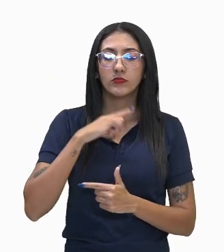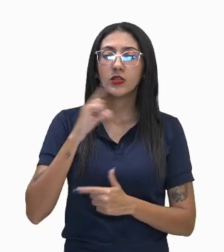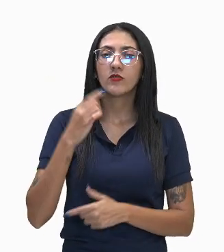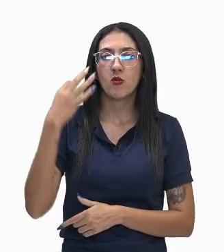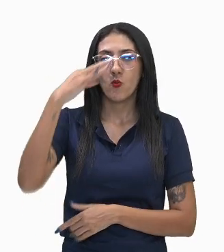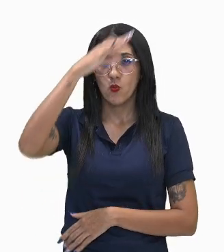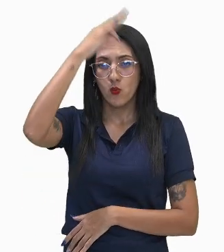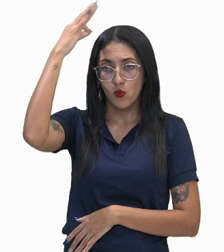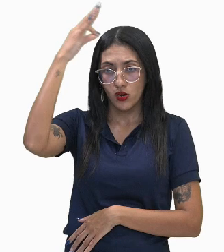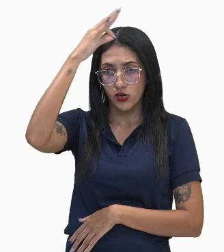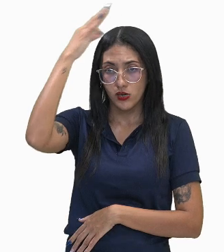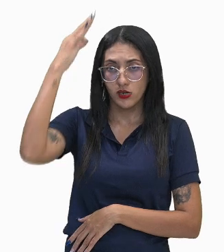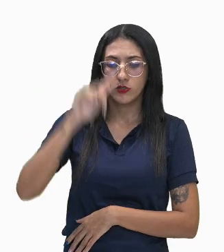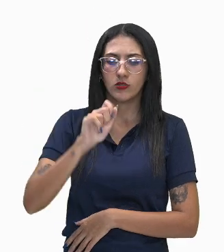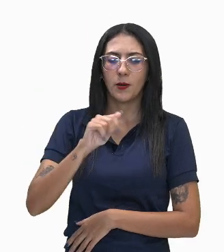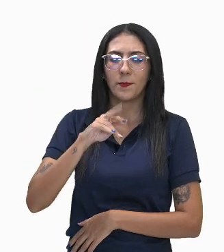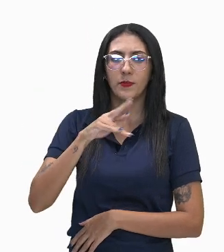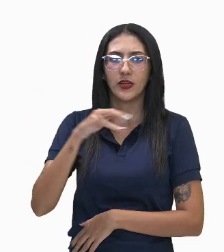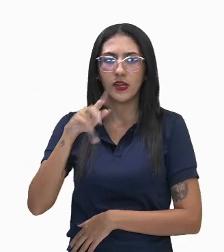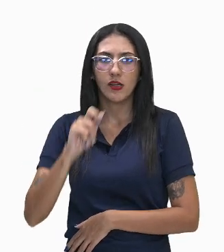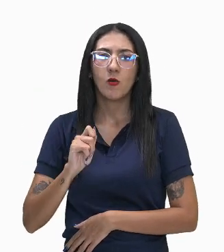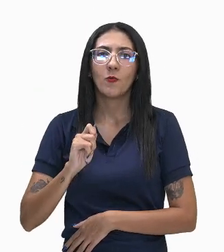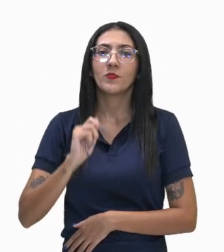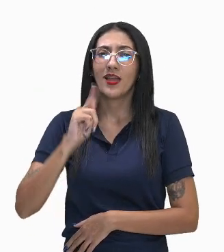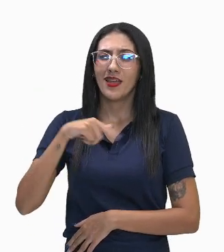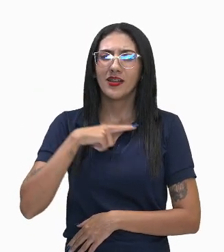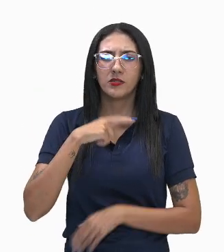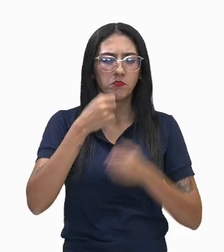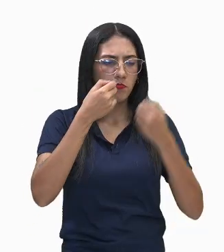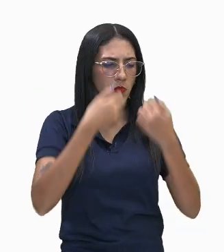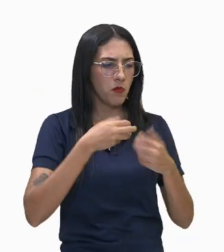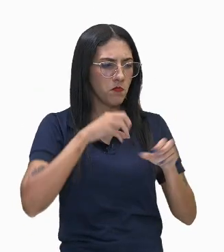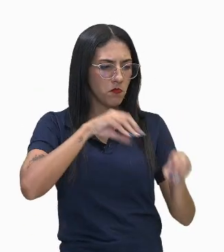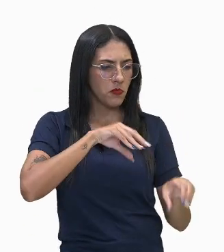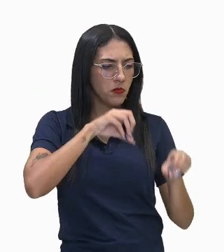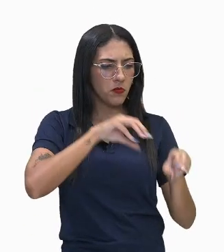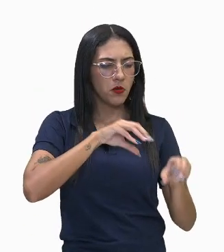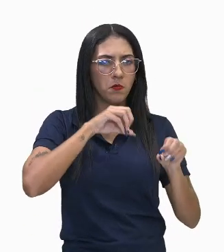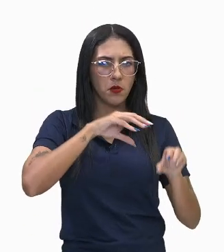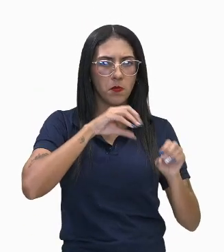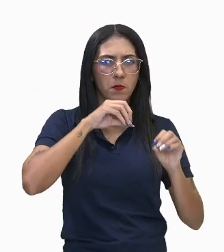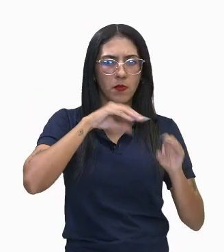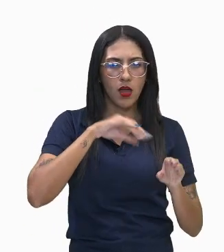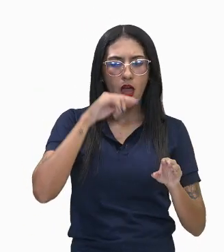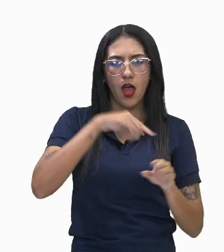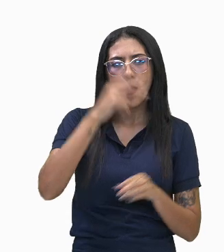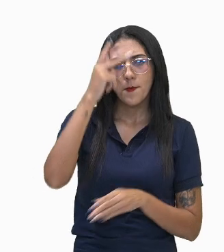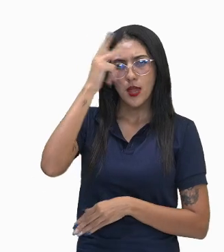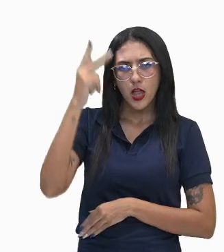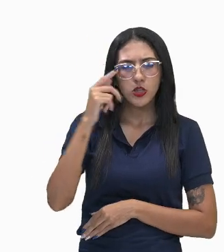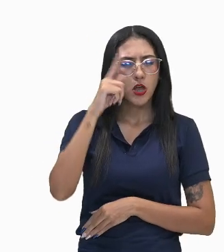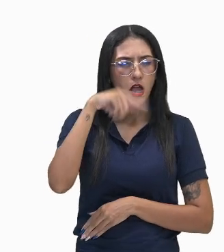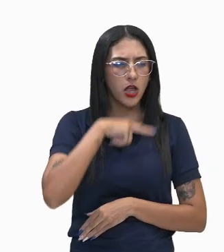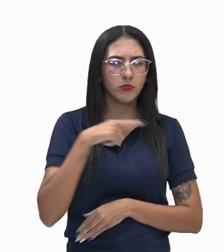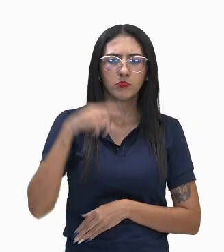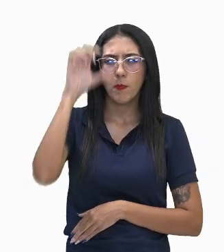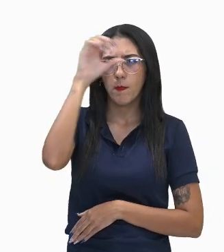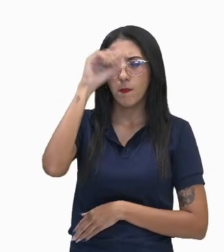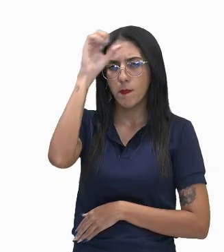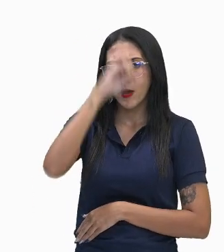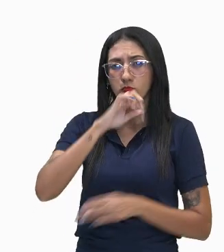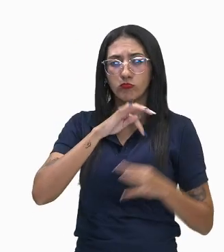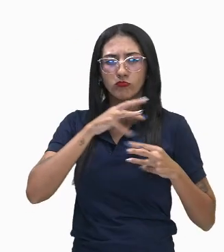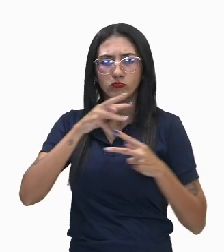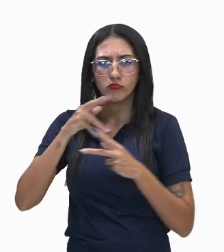ditou ao profeta Maomé todos os ensinamentos contidos no Alcorão,